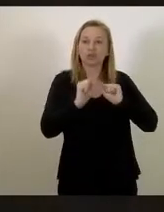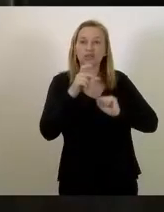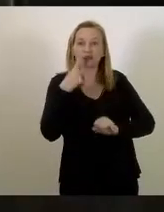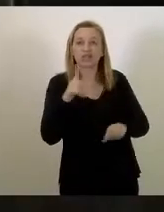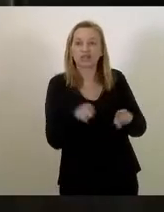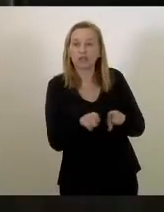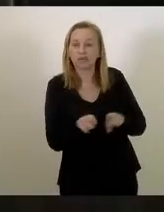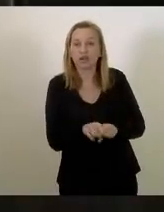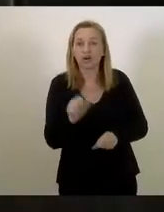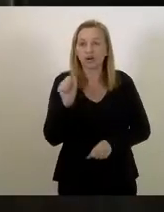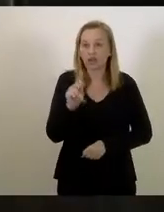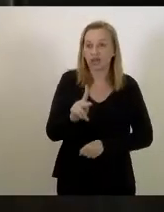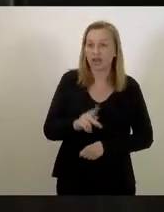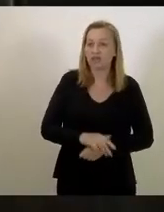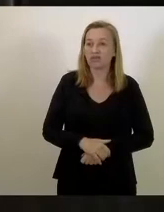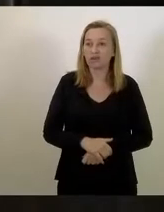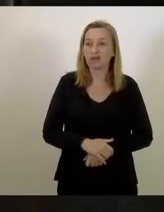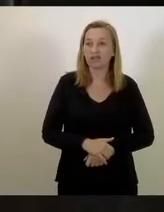ok